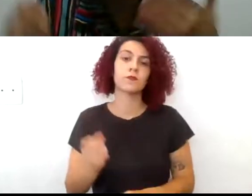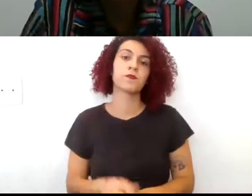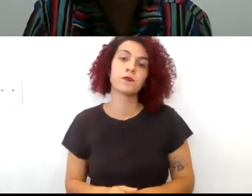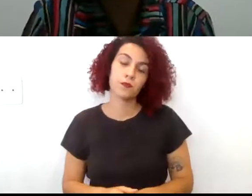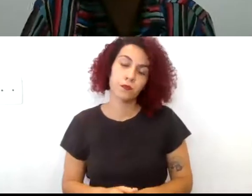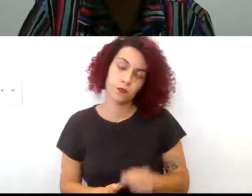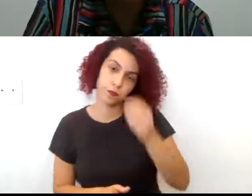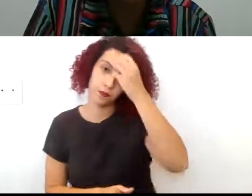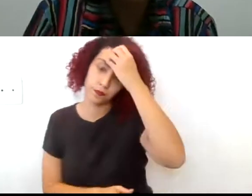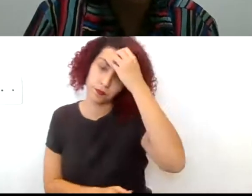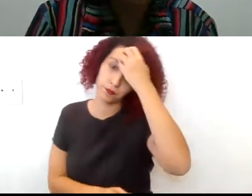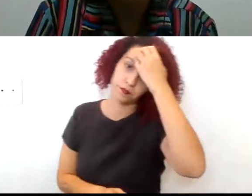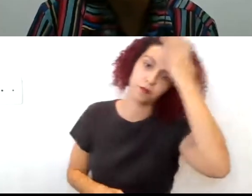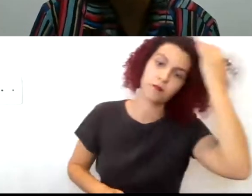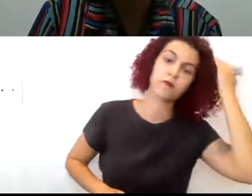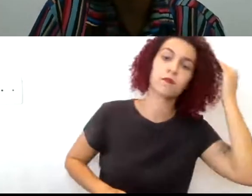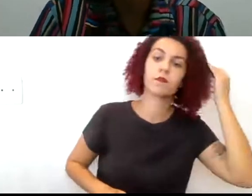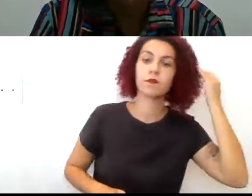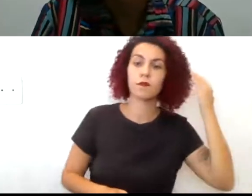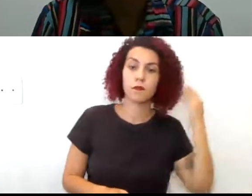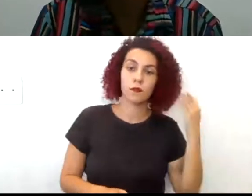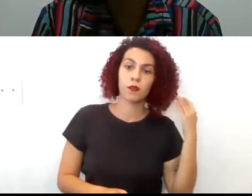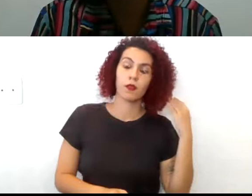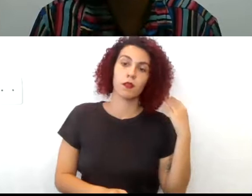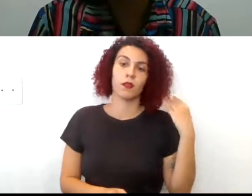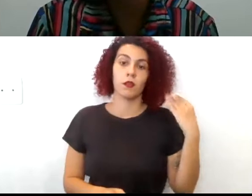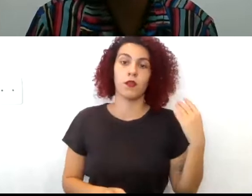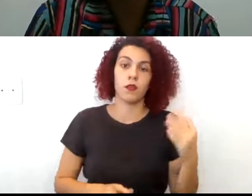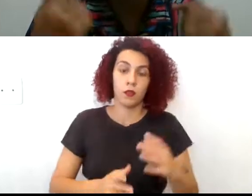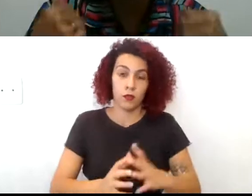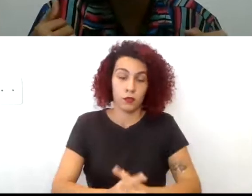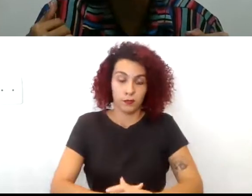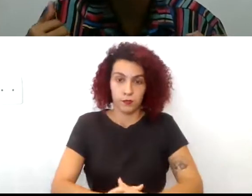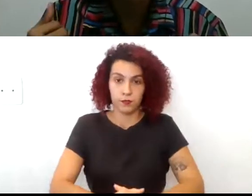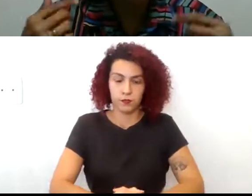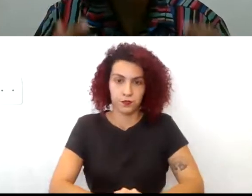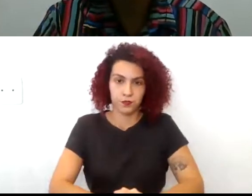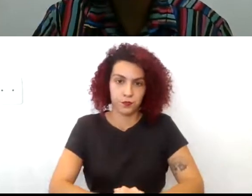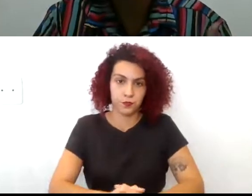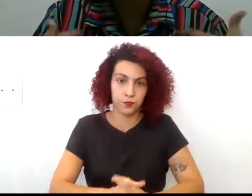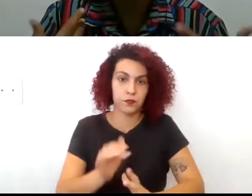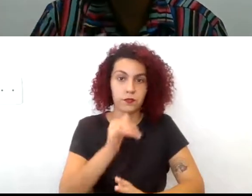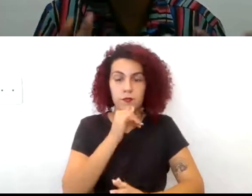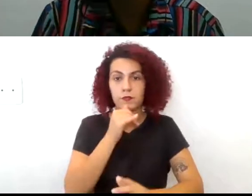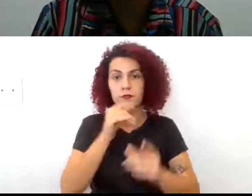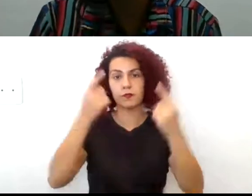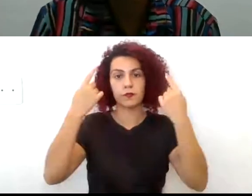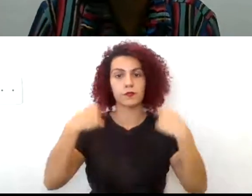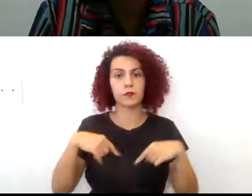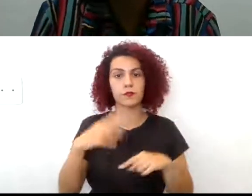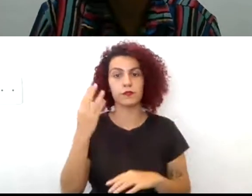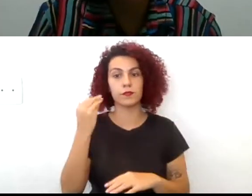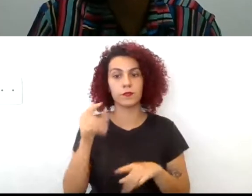não comprei tanta coisa escrita porque a gente acessa muito mais o visual o áudio EA construção da